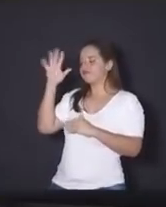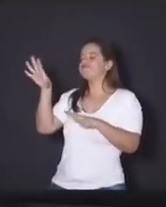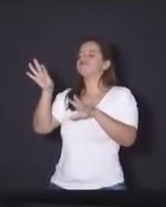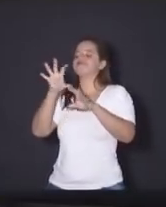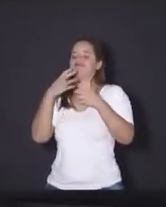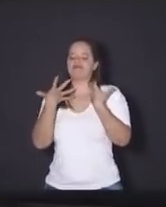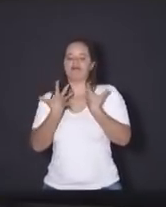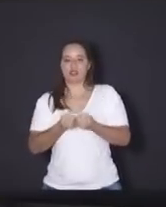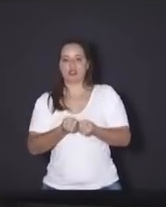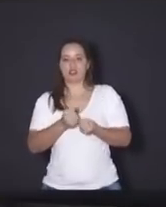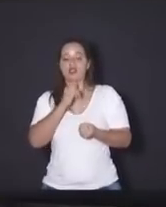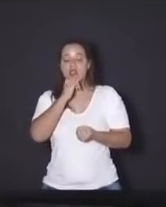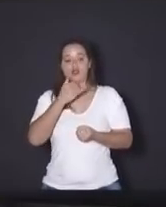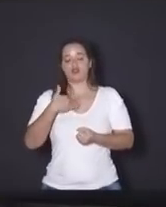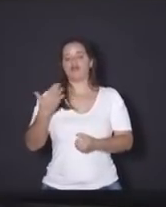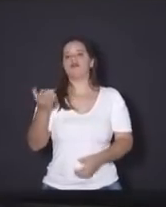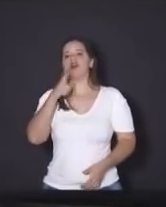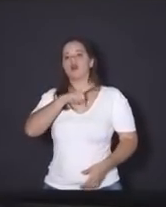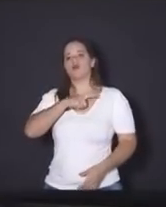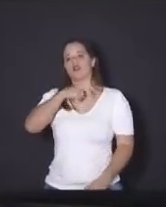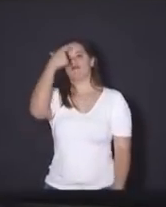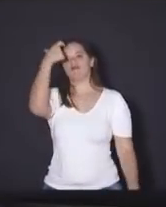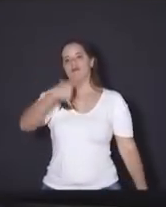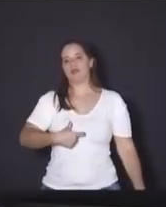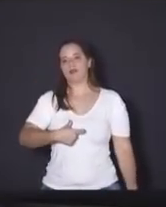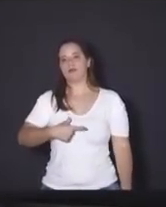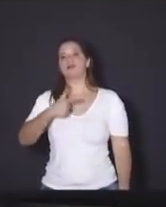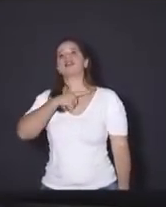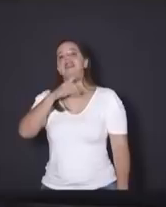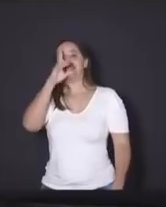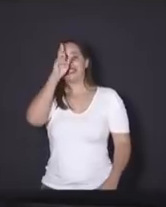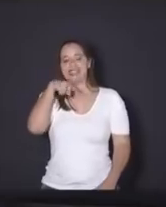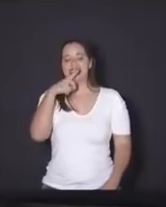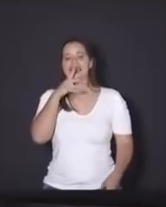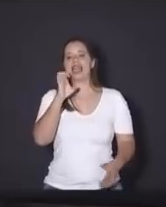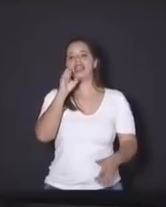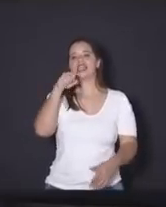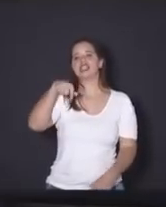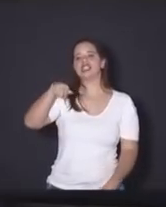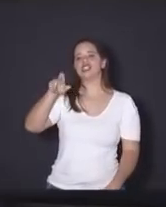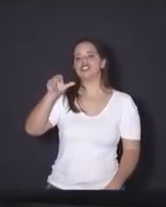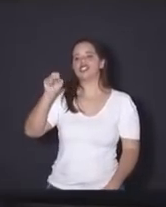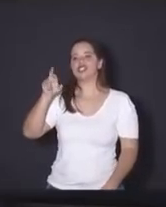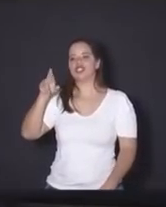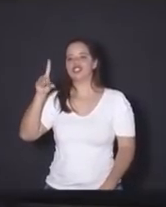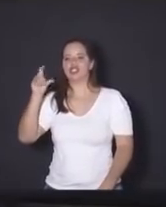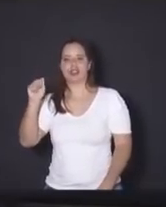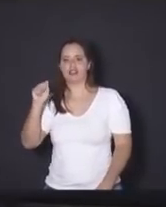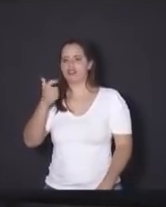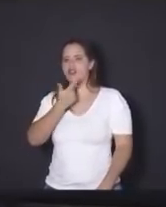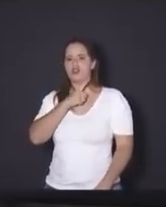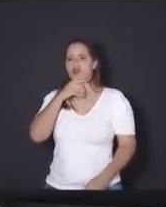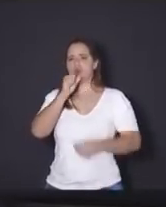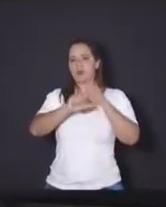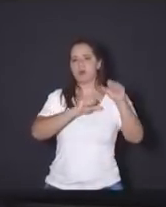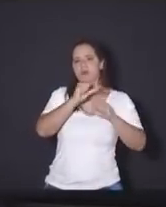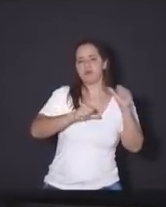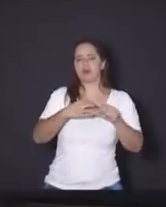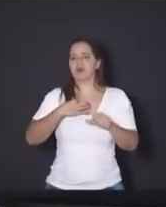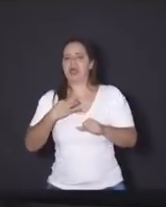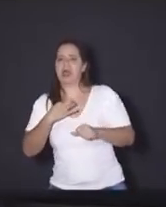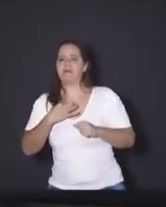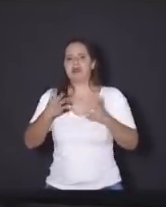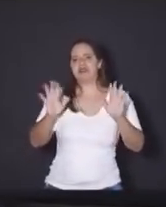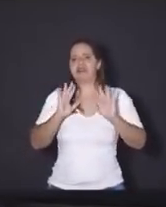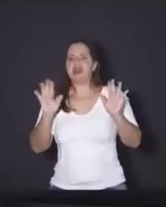digo eu tenho um lado meu lado do campo da esquerda eu não mudo de não tem isso de ficar mudando de partido como está mudando de camisa você